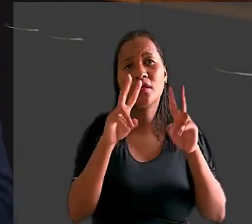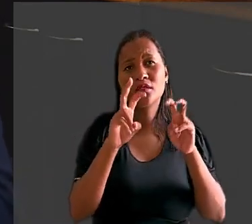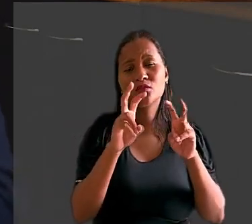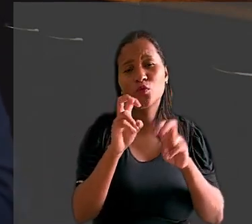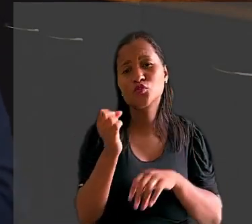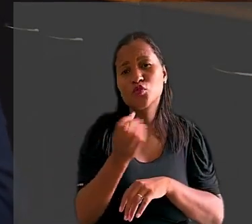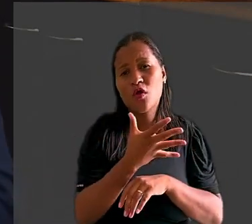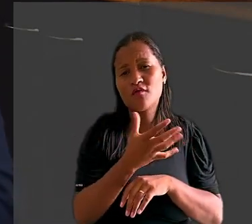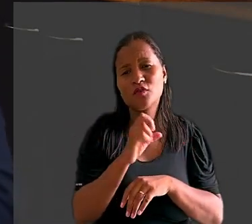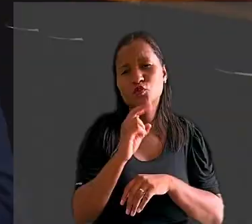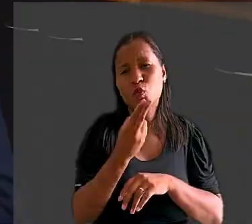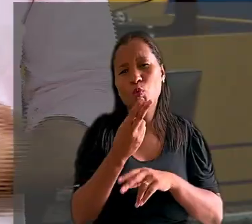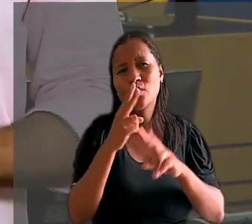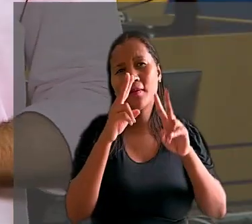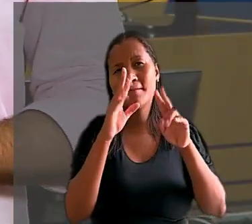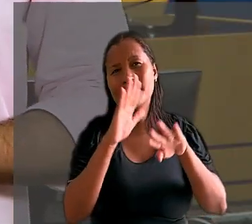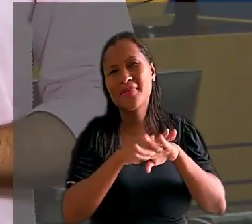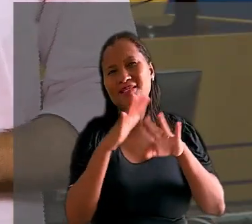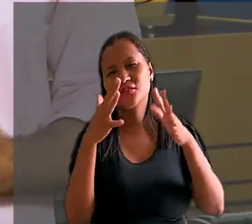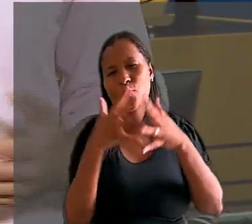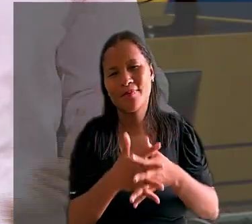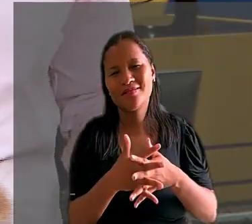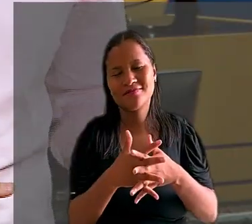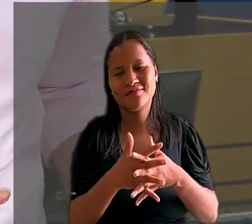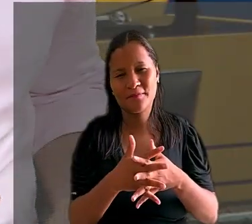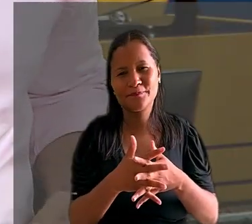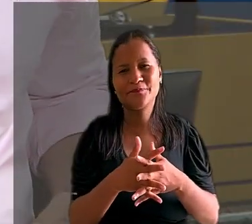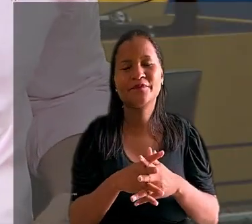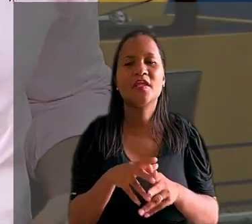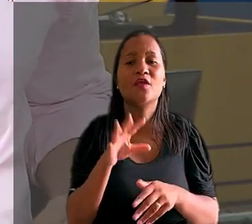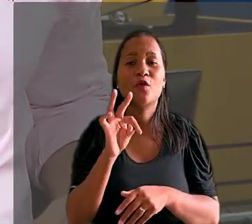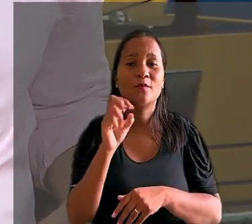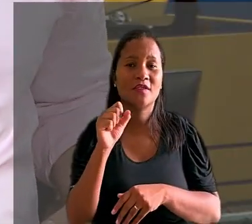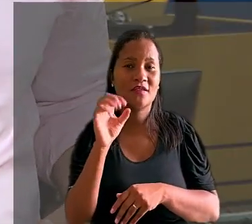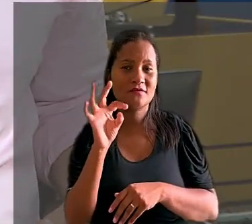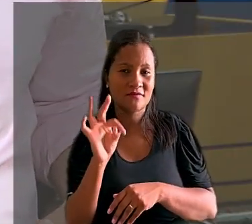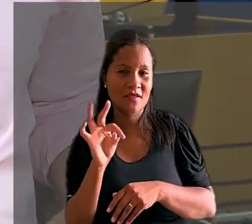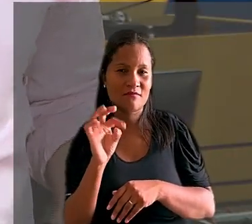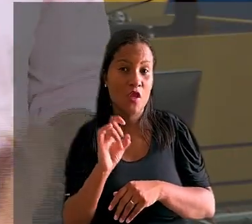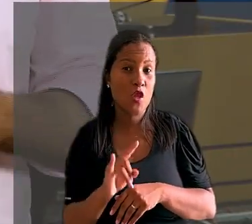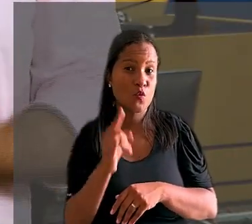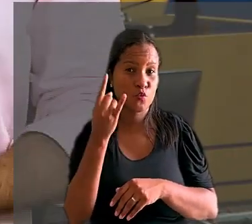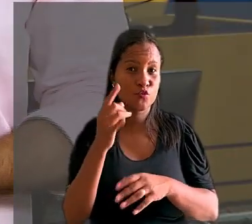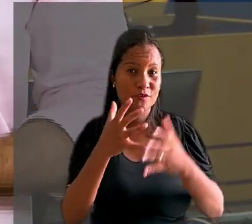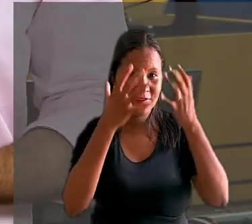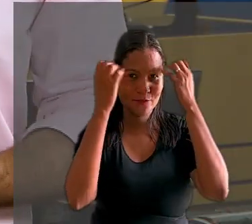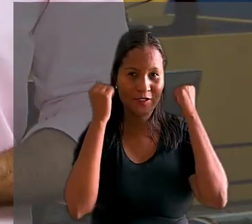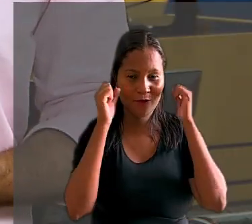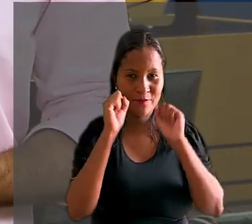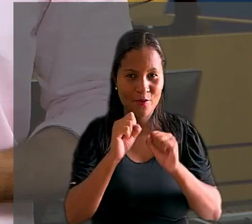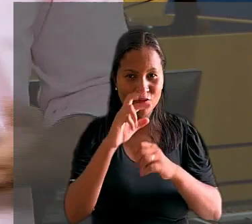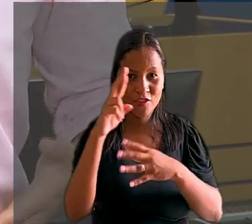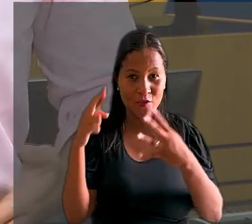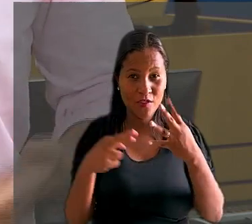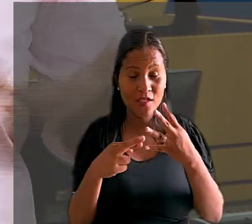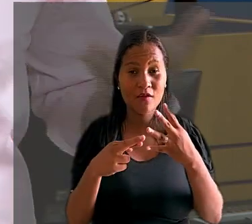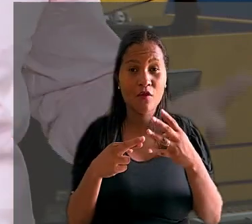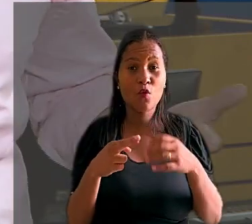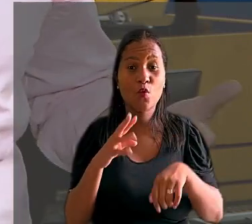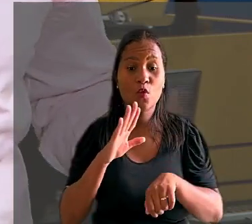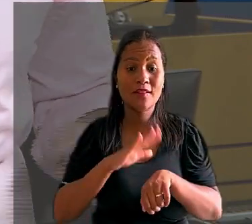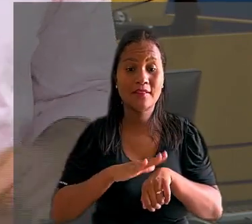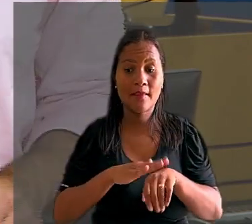de questões mais complexas. Como o TST é o último tribunal em que se pode recorrer de um caso, o tempo de apreciação acaba